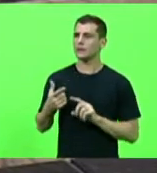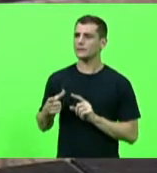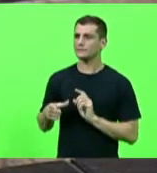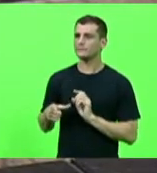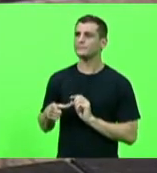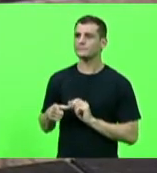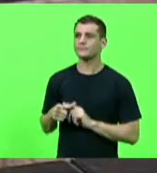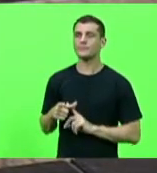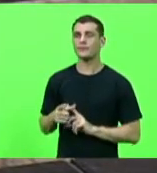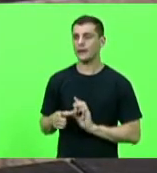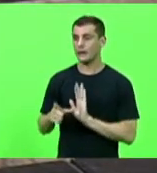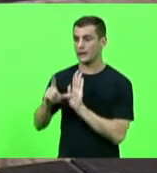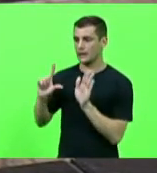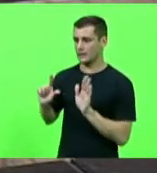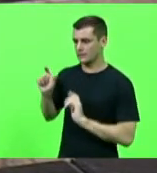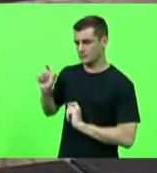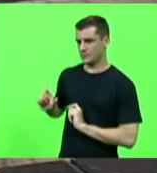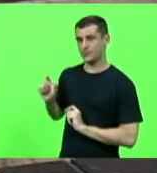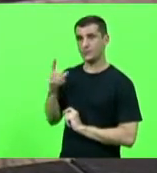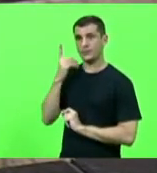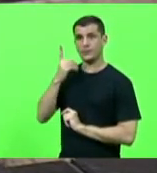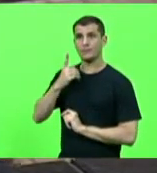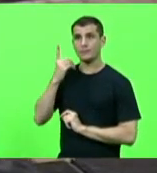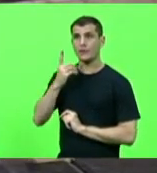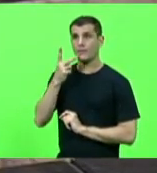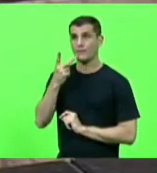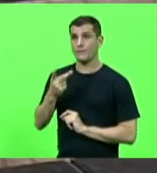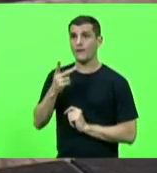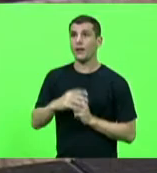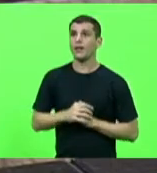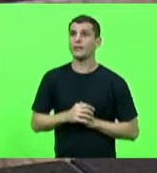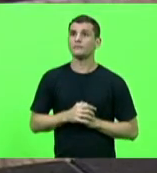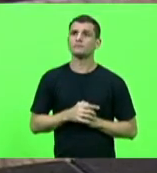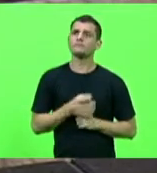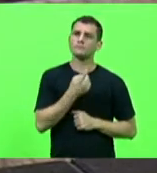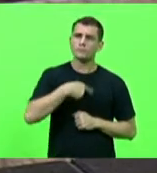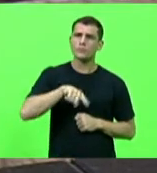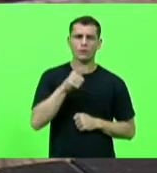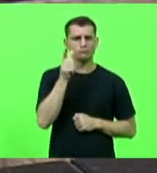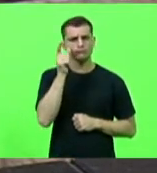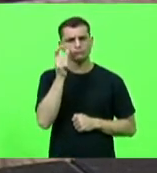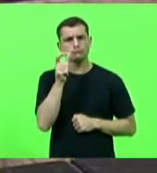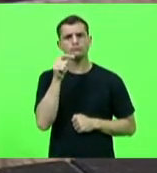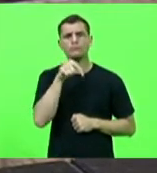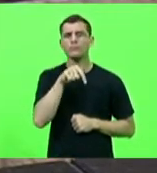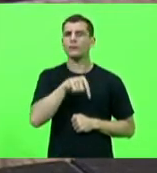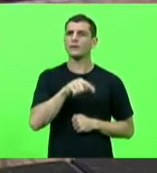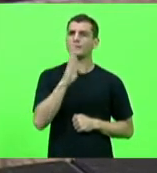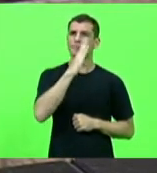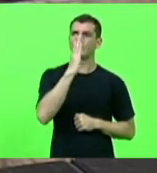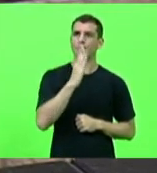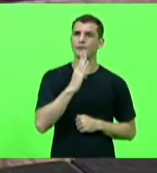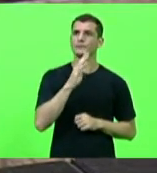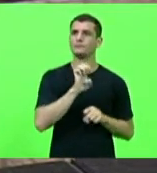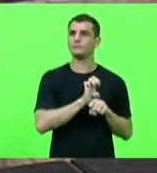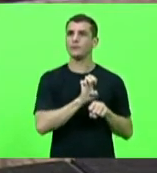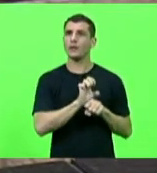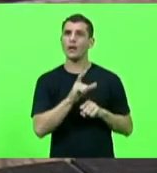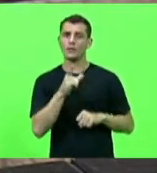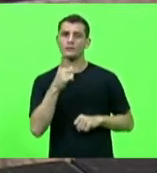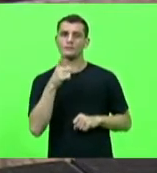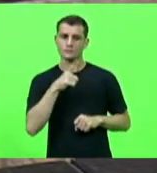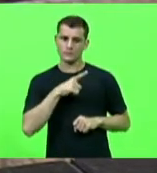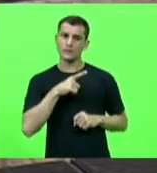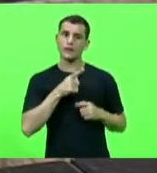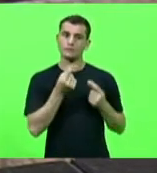muito curioso, porque no Brasil nós temos uma sede de Estado e isso tem um custo. E